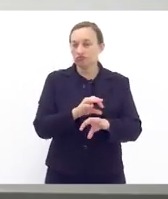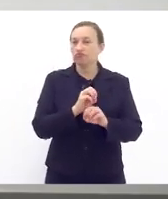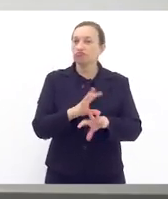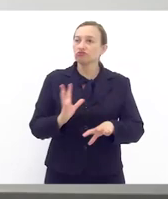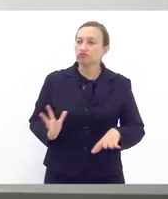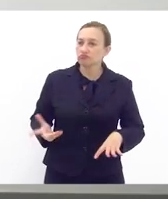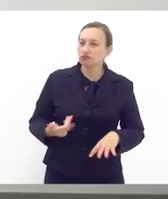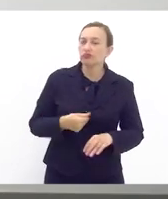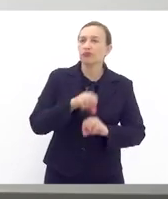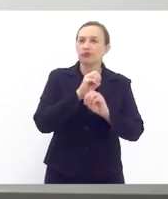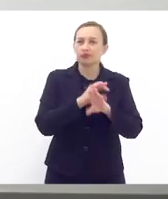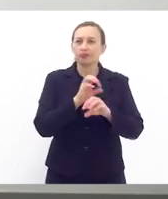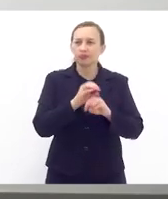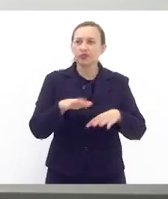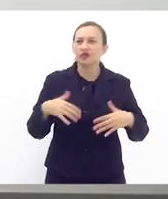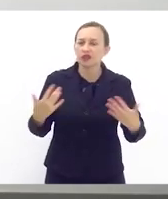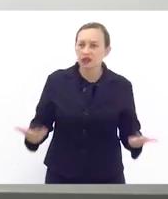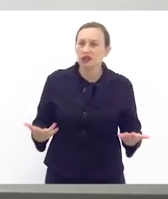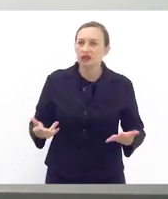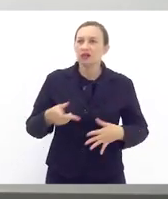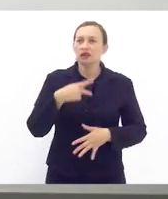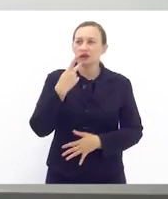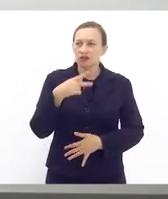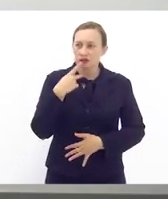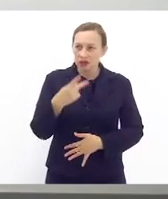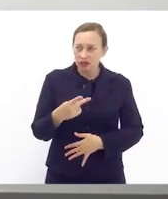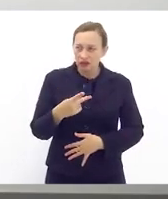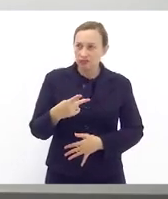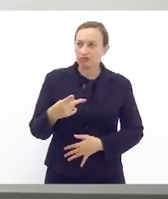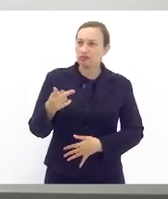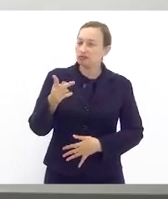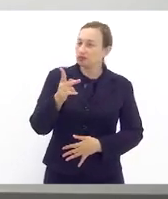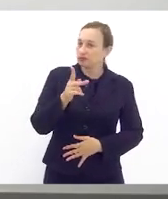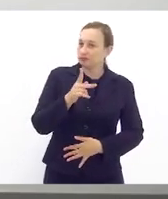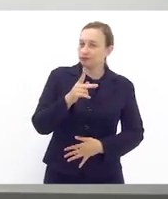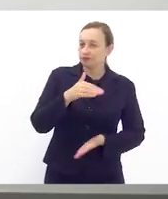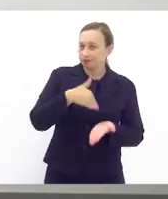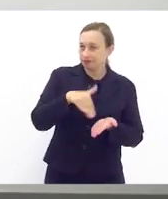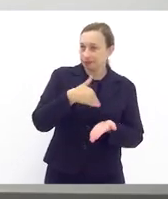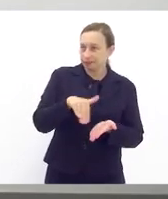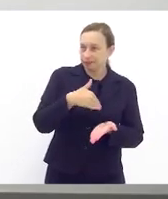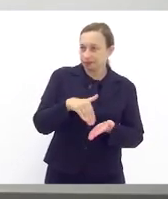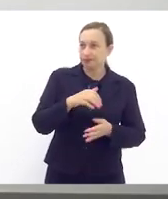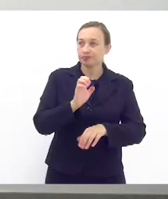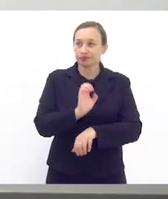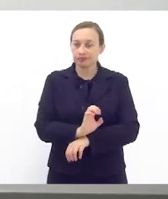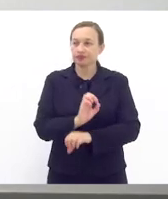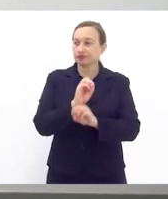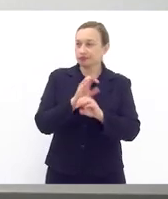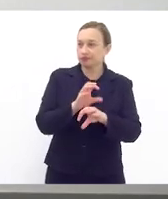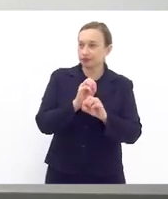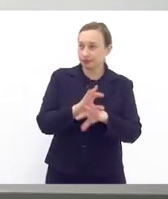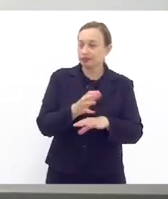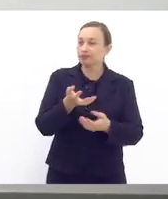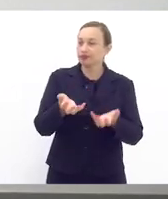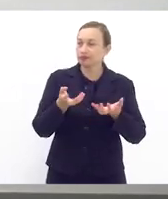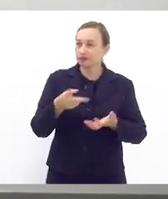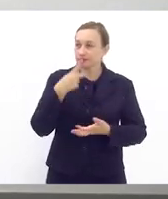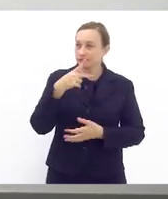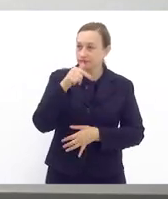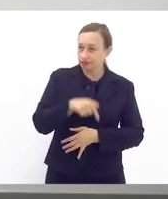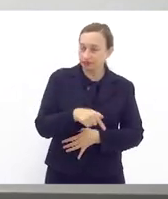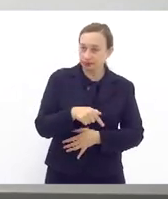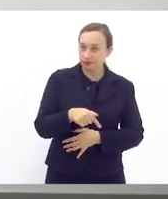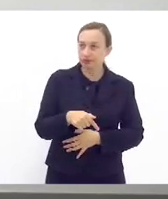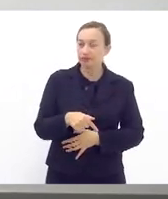qualidade da educação então na fala da Secretaria Estadual de Educação e eu quero fazer aqui um